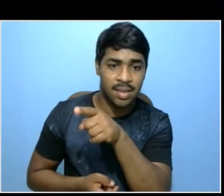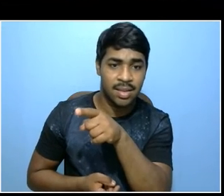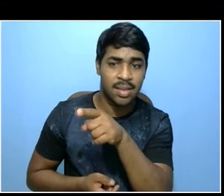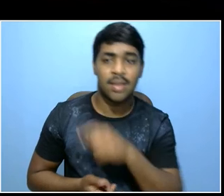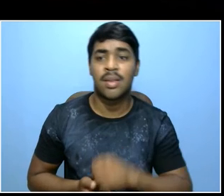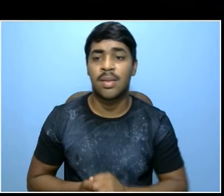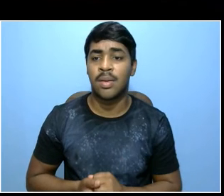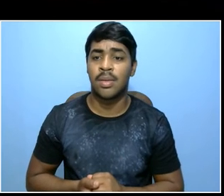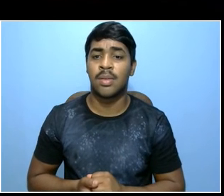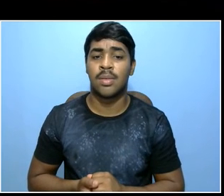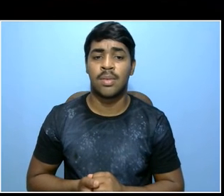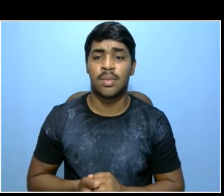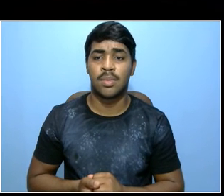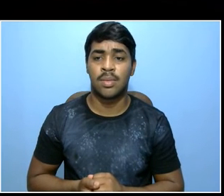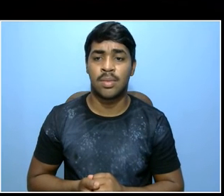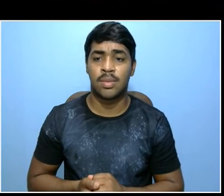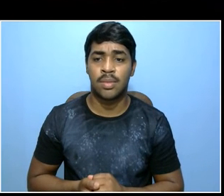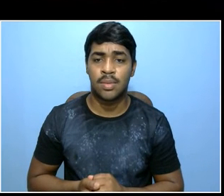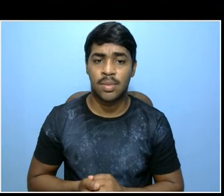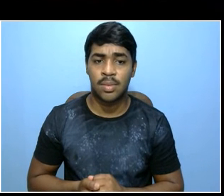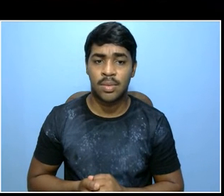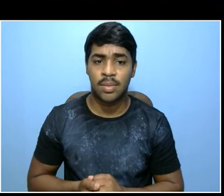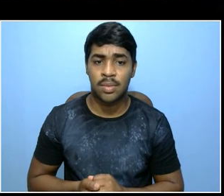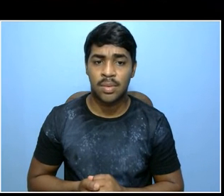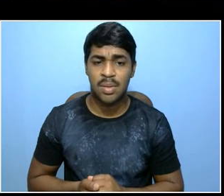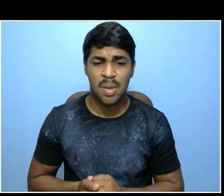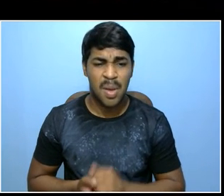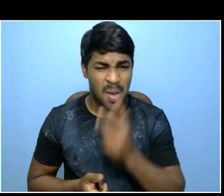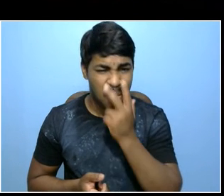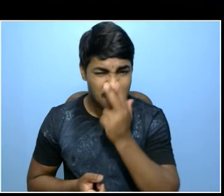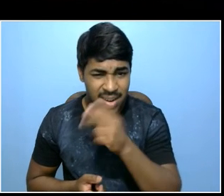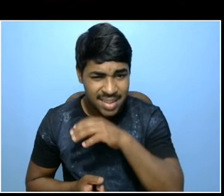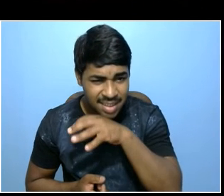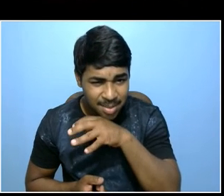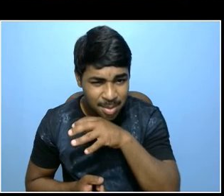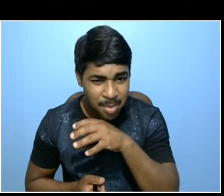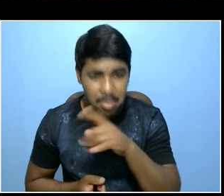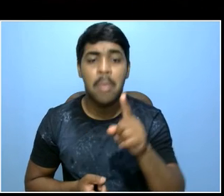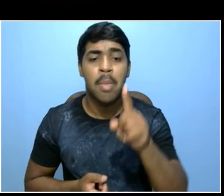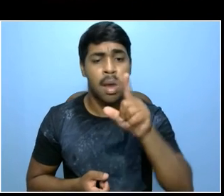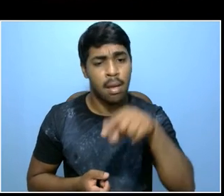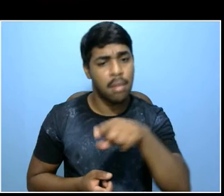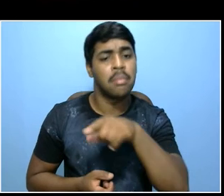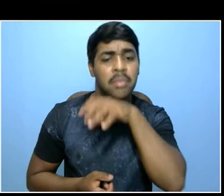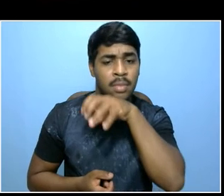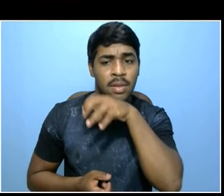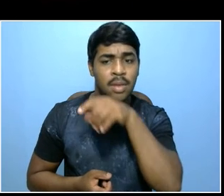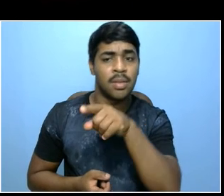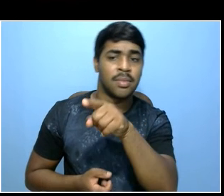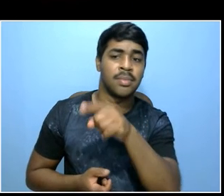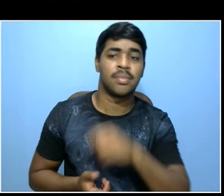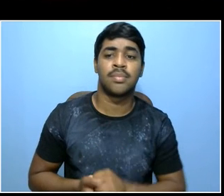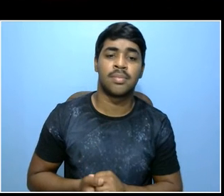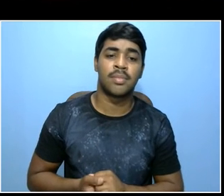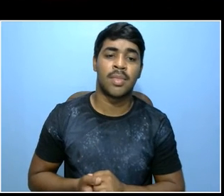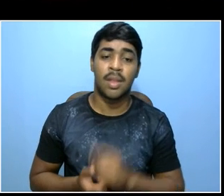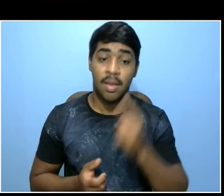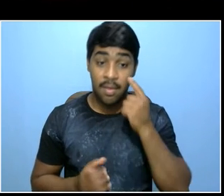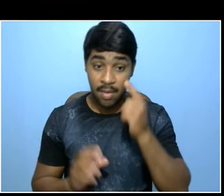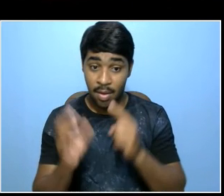quinidários. Vocês podem observar, nossa, não parece um animal, tá? Mas ele é um animal, então ele está no grupo dos quinidários. Então, ele vai formar